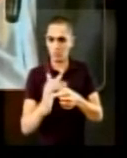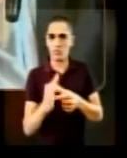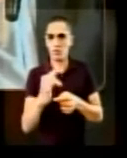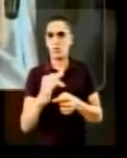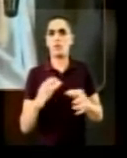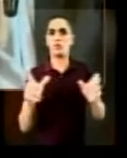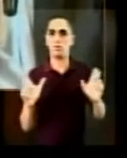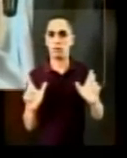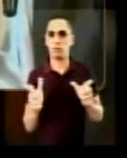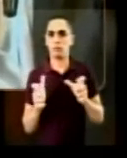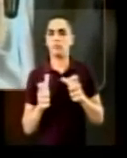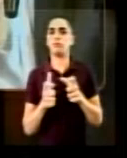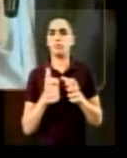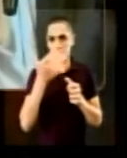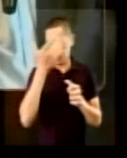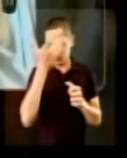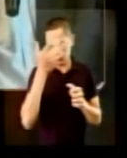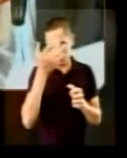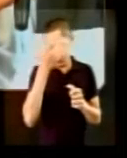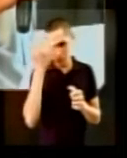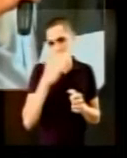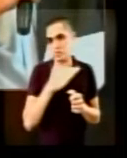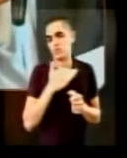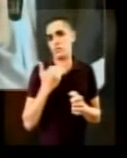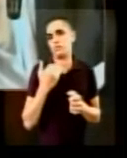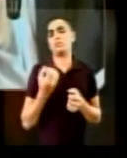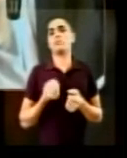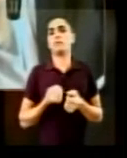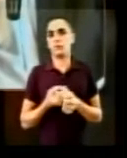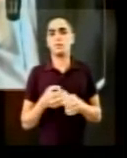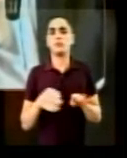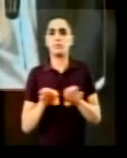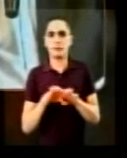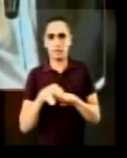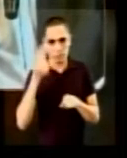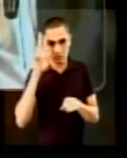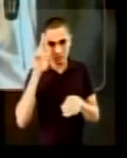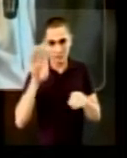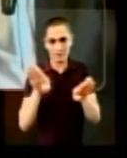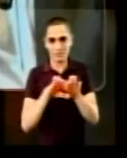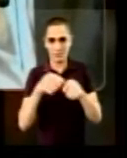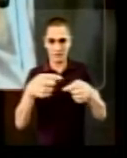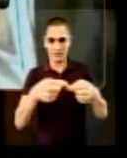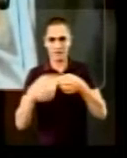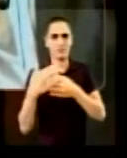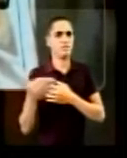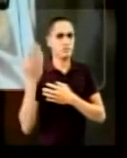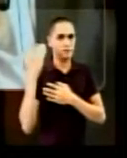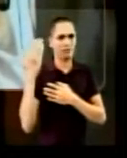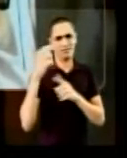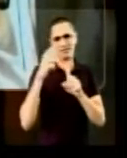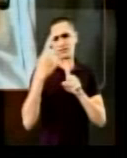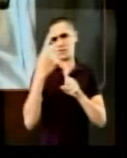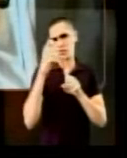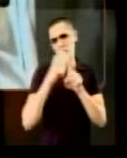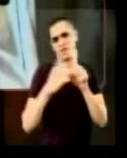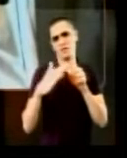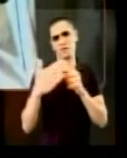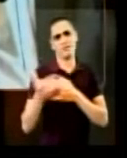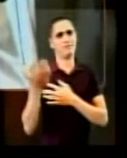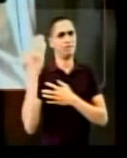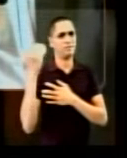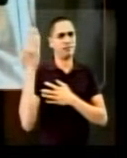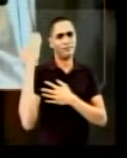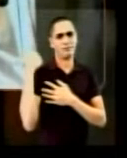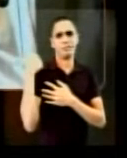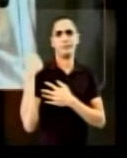você lembrar que o nosso pico foi na semana 36, você vai ver que já se passaram aí